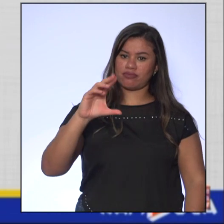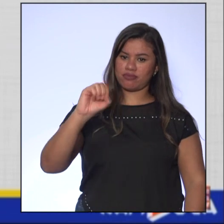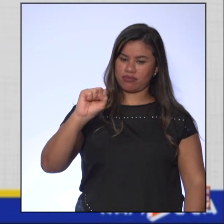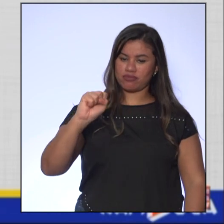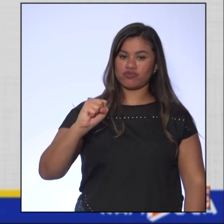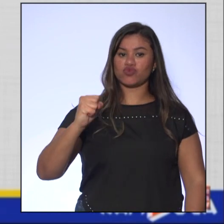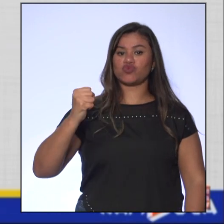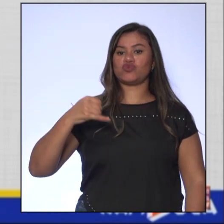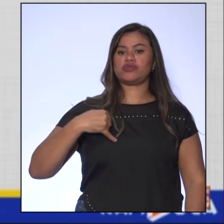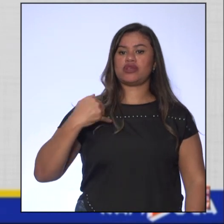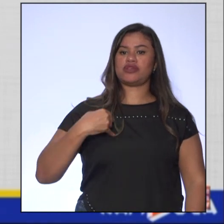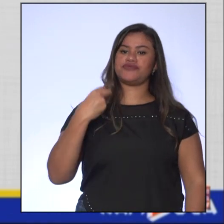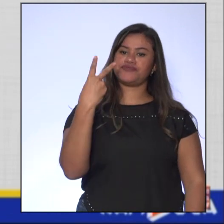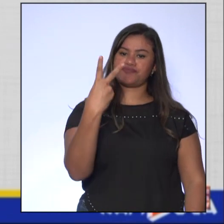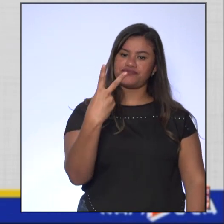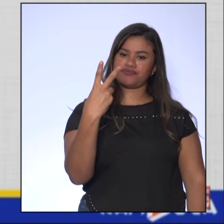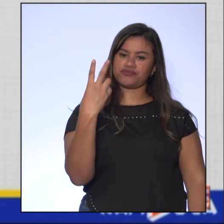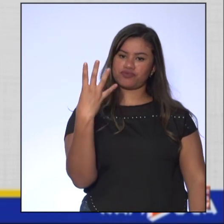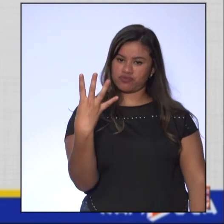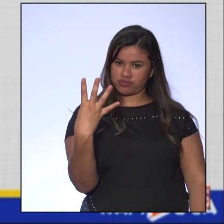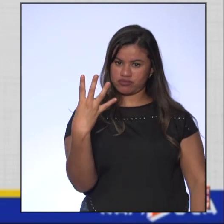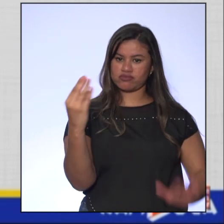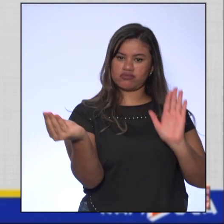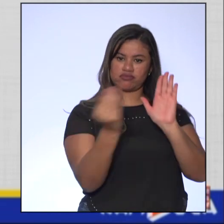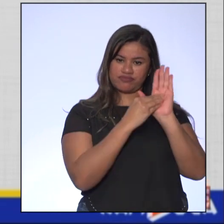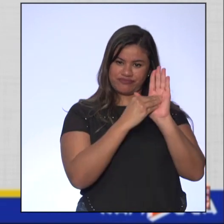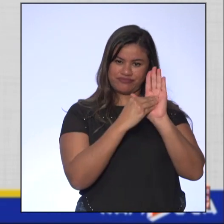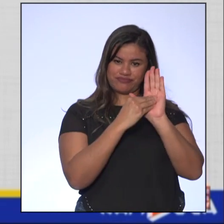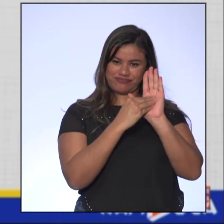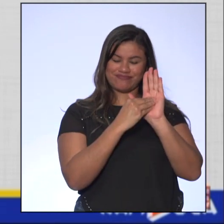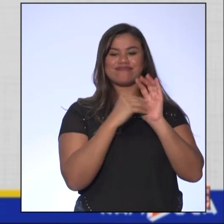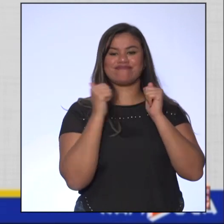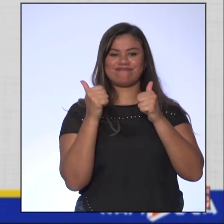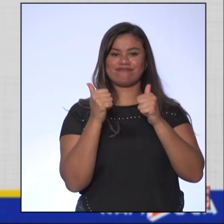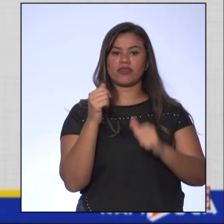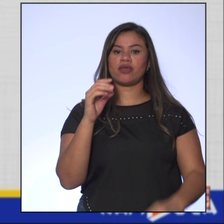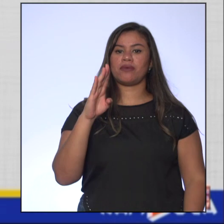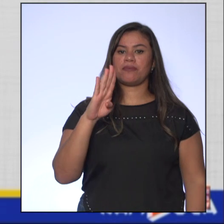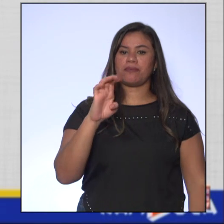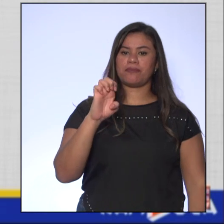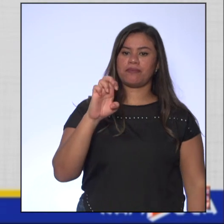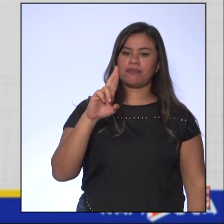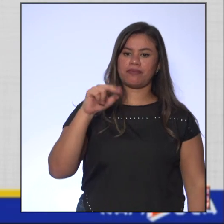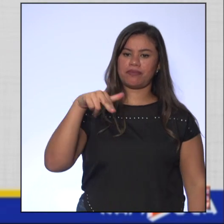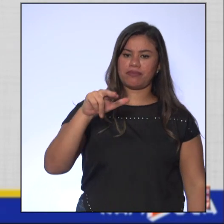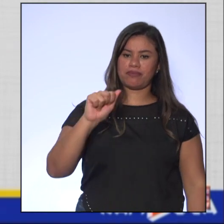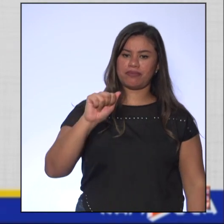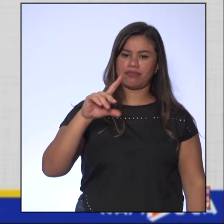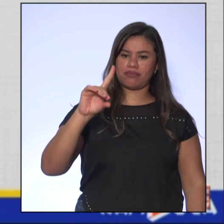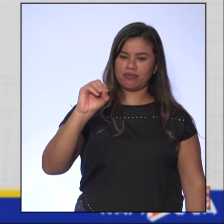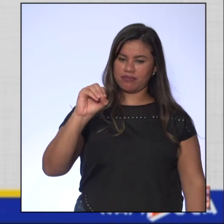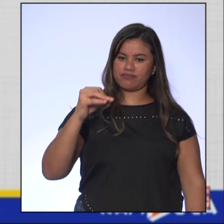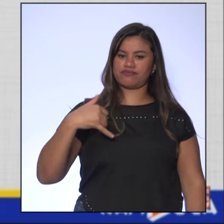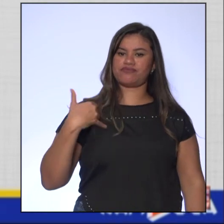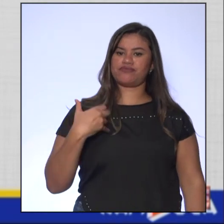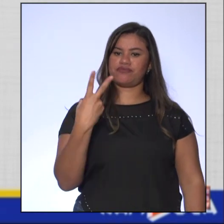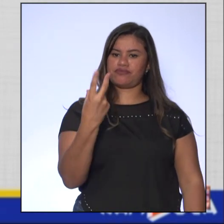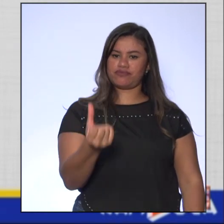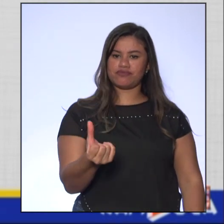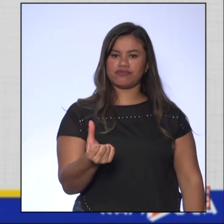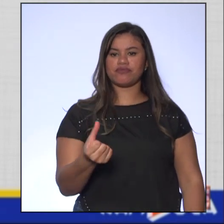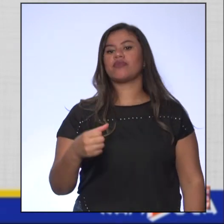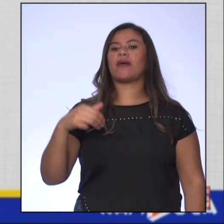tem 24, eu vou colocar aqui 24. Quem mais? Bernardo tem 26. Manuel